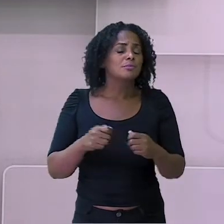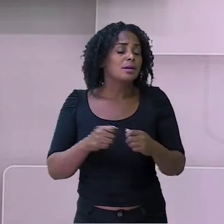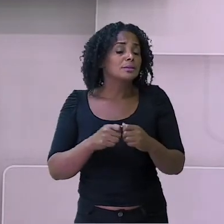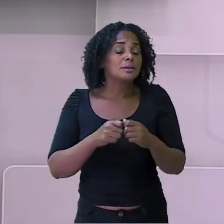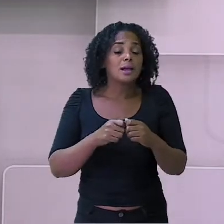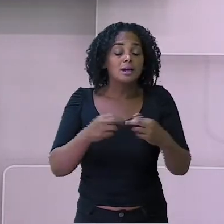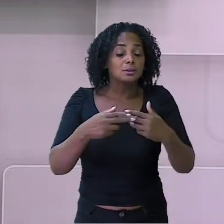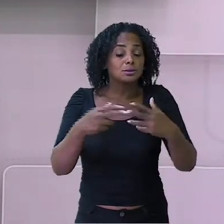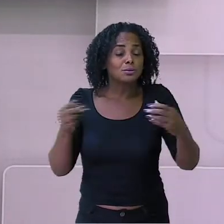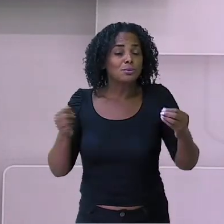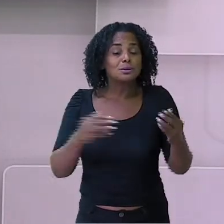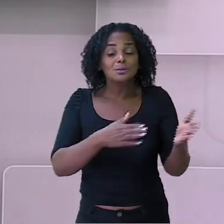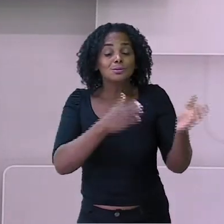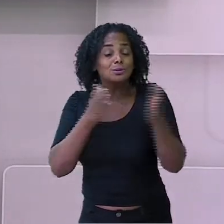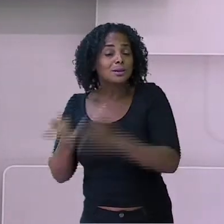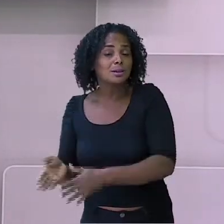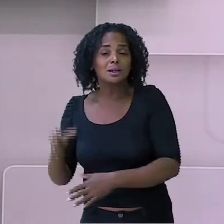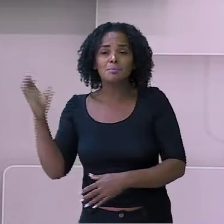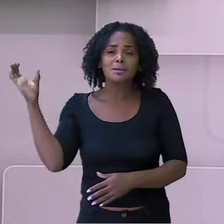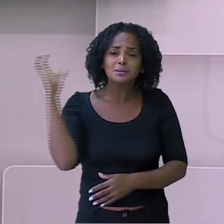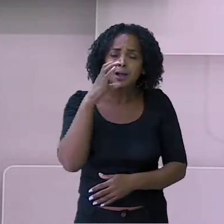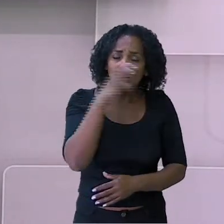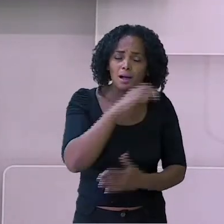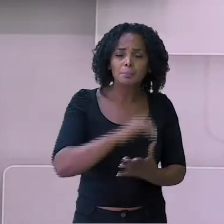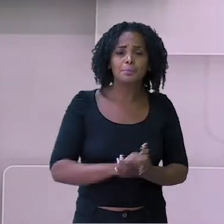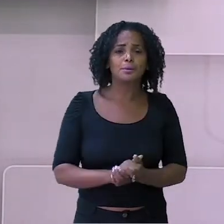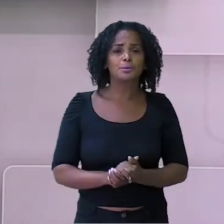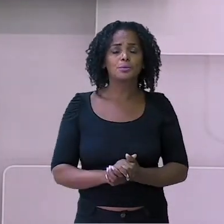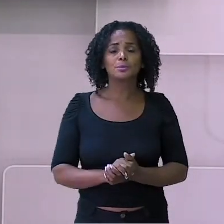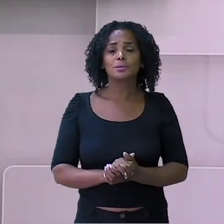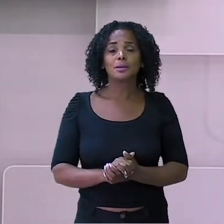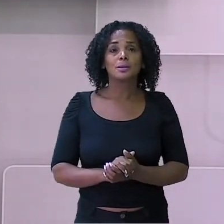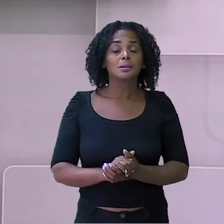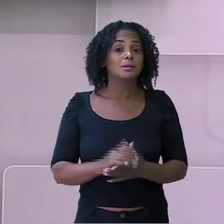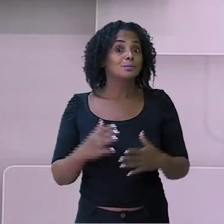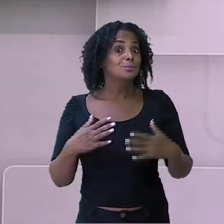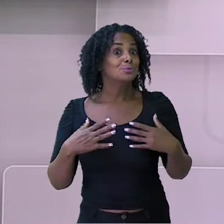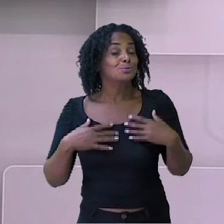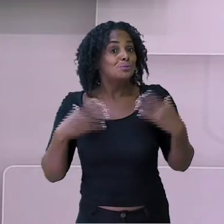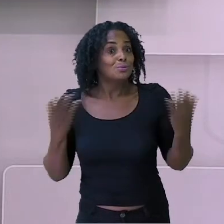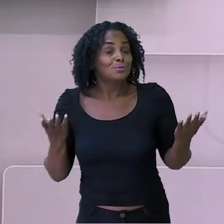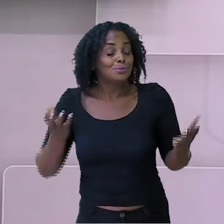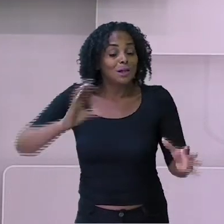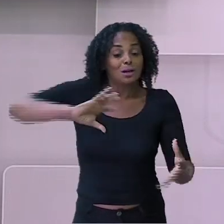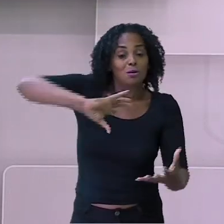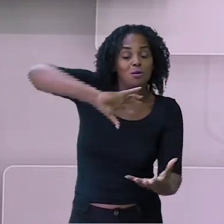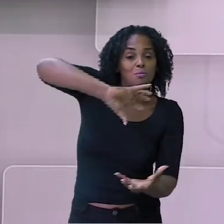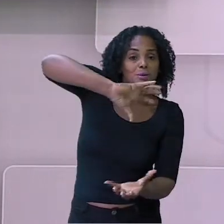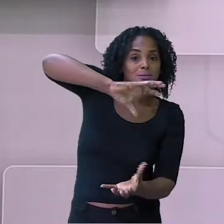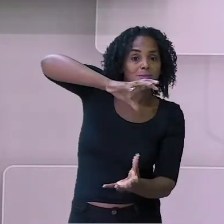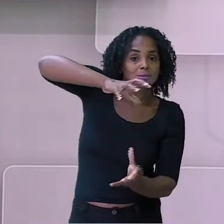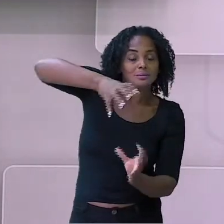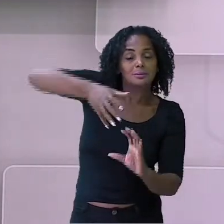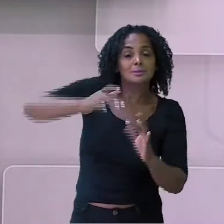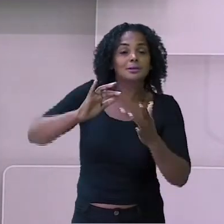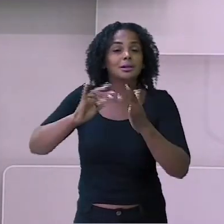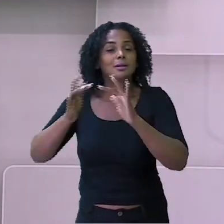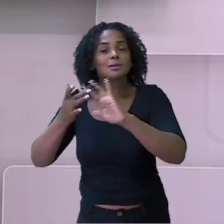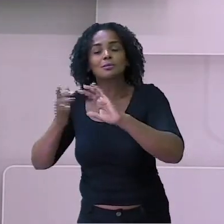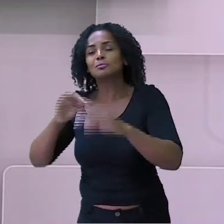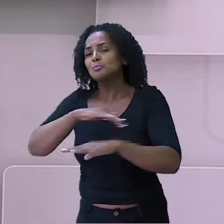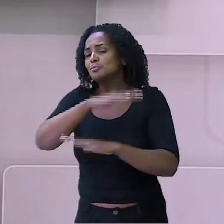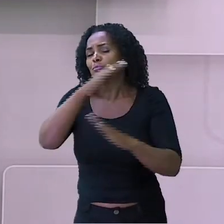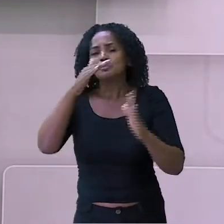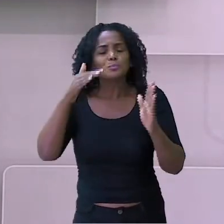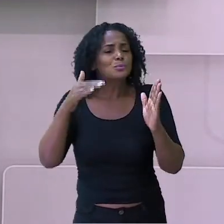rápidos, né, aos locais, aos seus destinos, e esse boom que nós chamamos de globalização. Então, tudo gira em torno